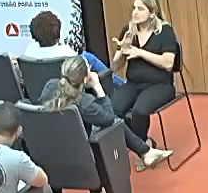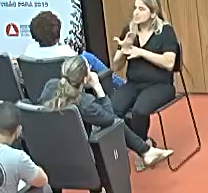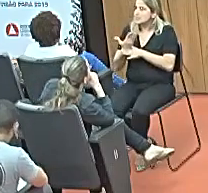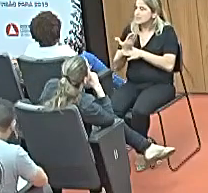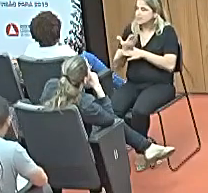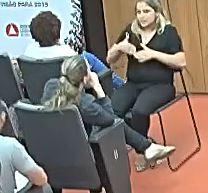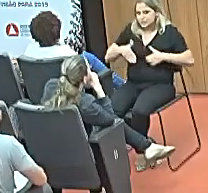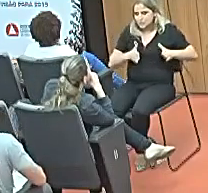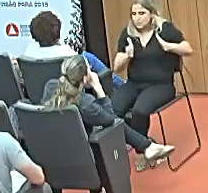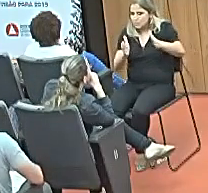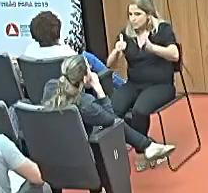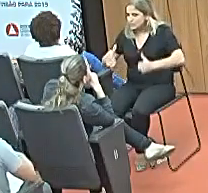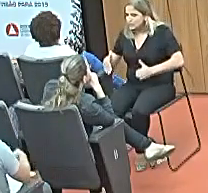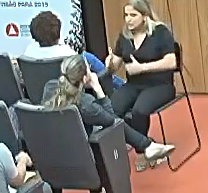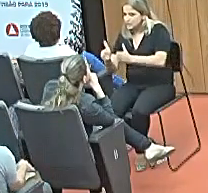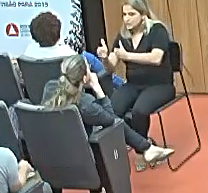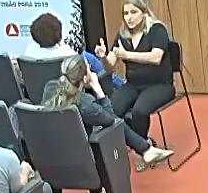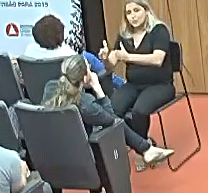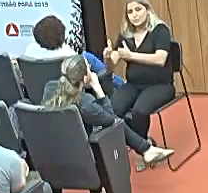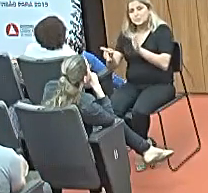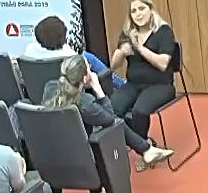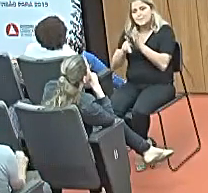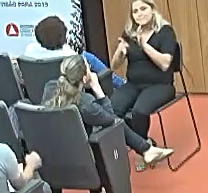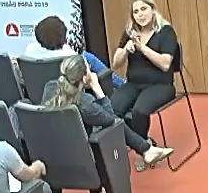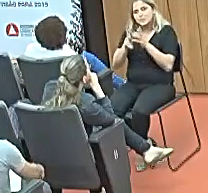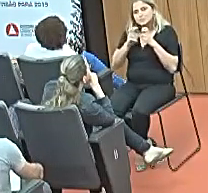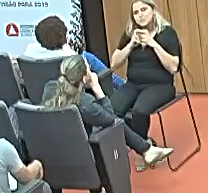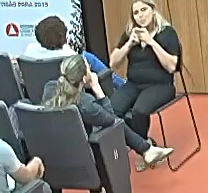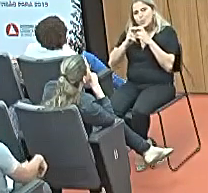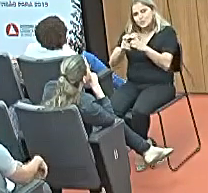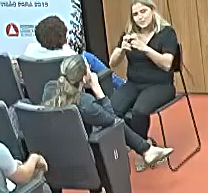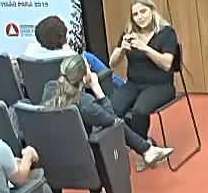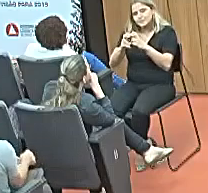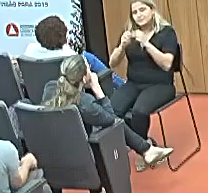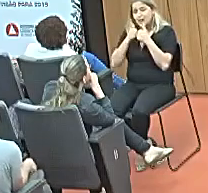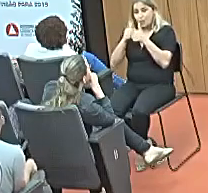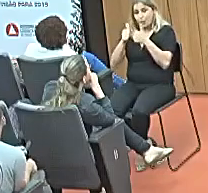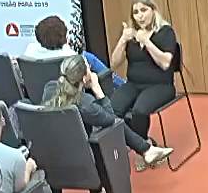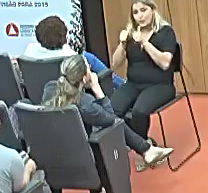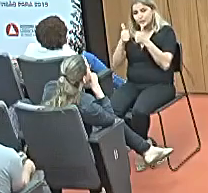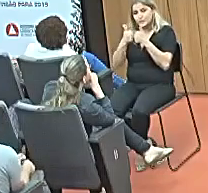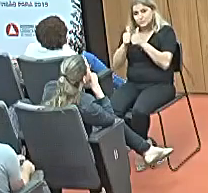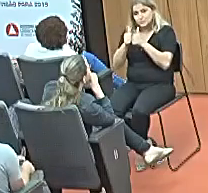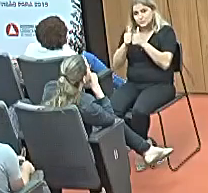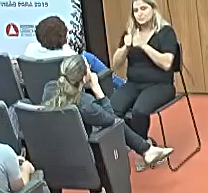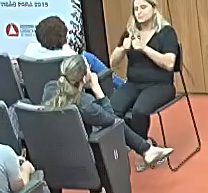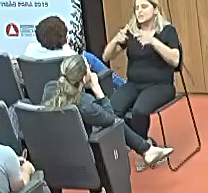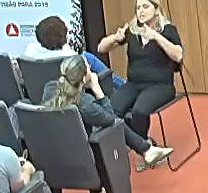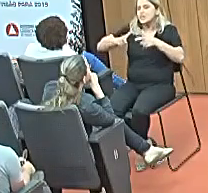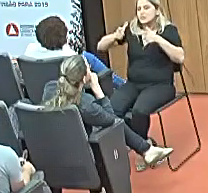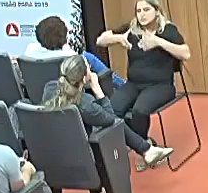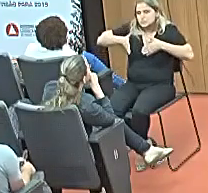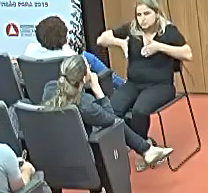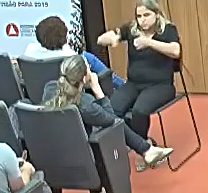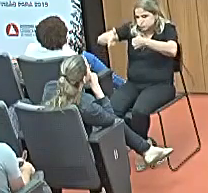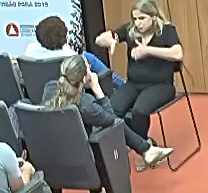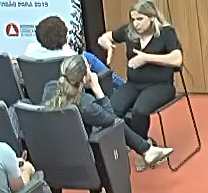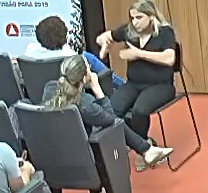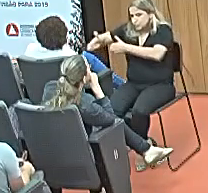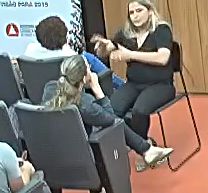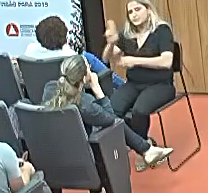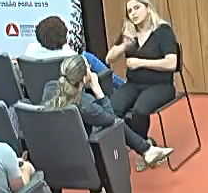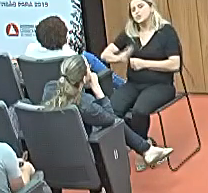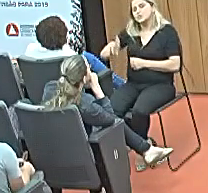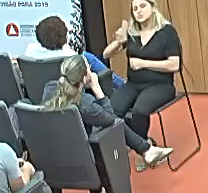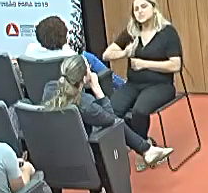para brt ou brs em vias de grande fluxo utilizadas pelo